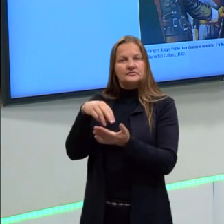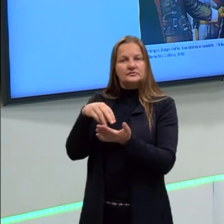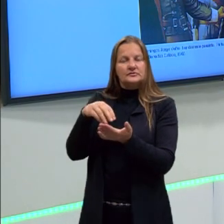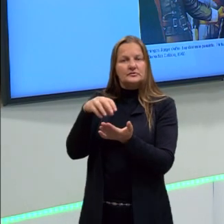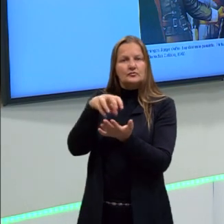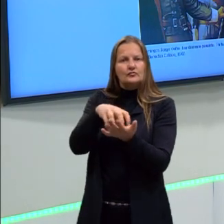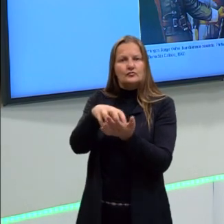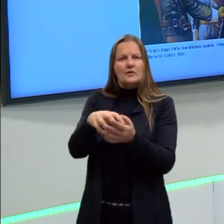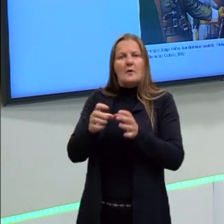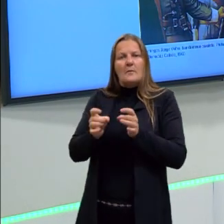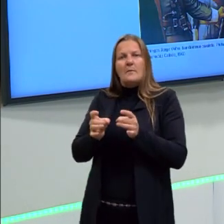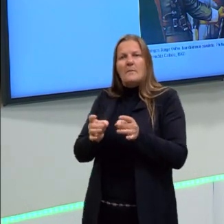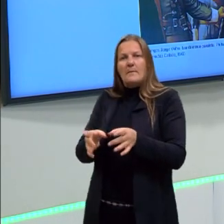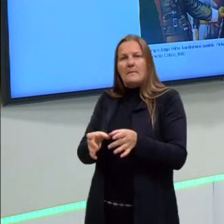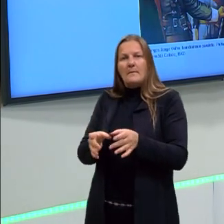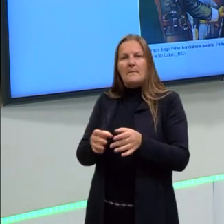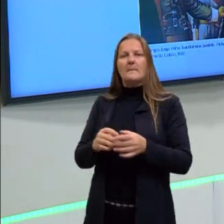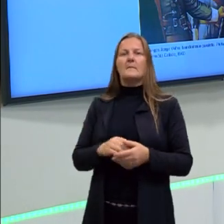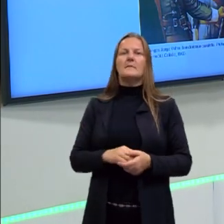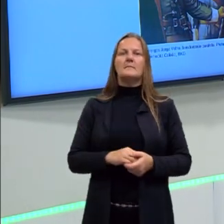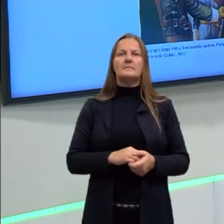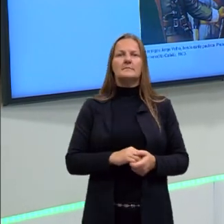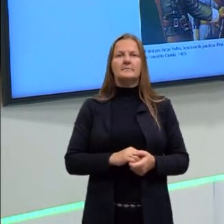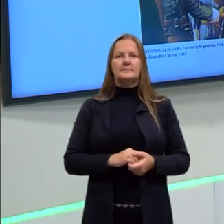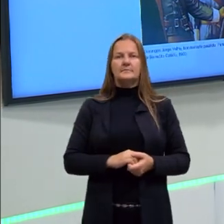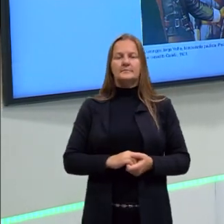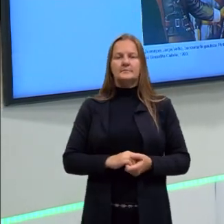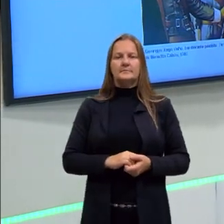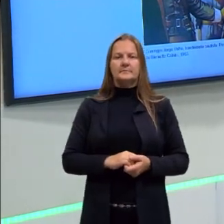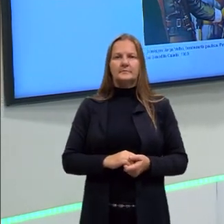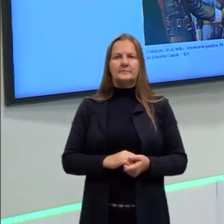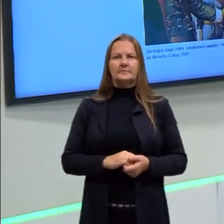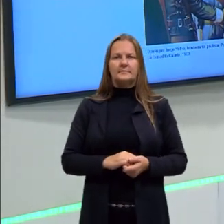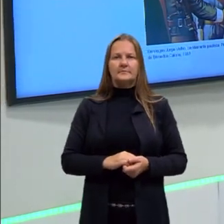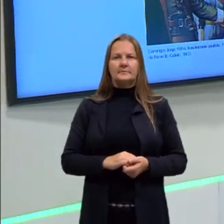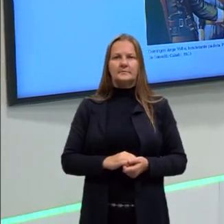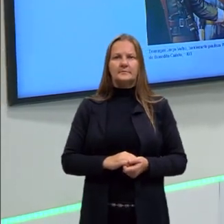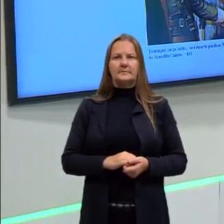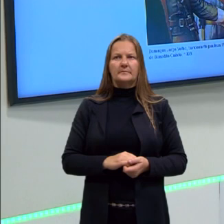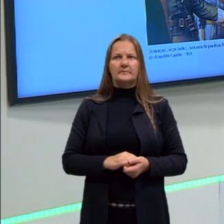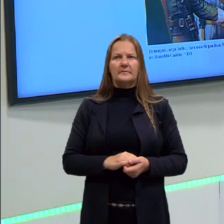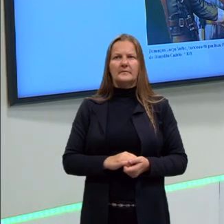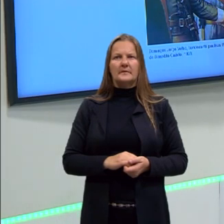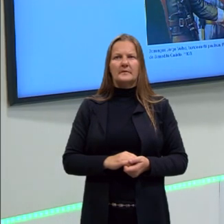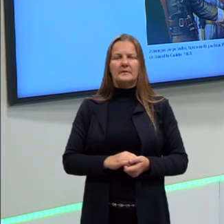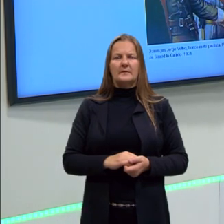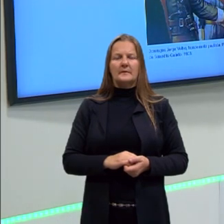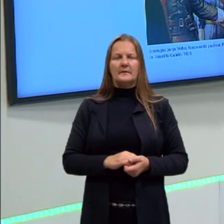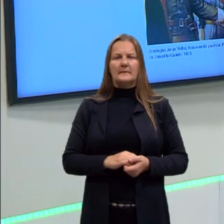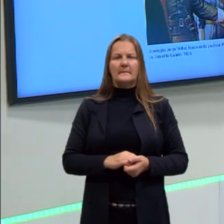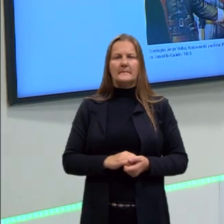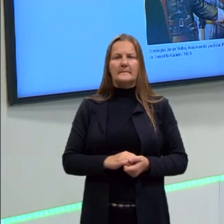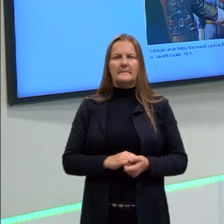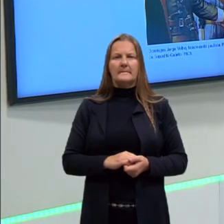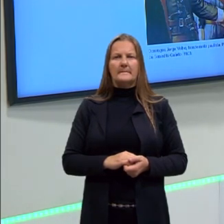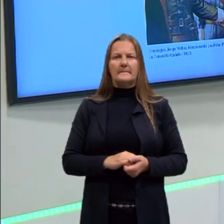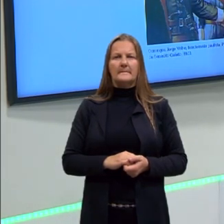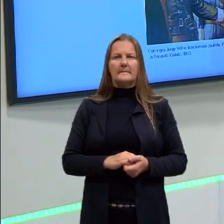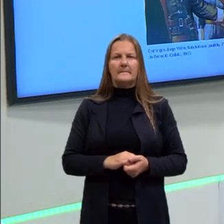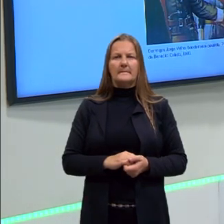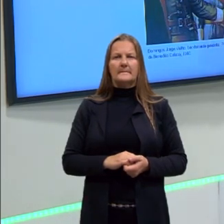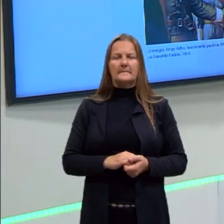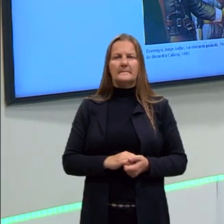foi abandonada pela metrópole a Metrópole deixou aí então ao à míngua vamos dizer assim e aí então